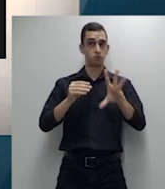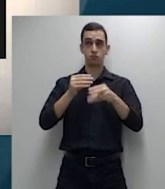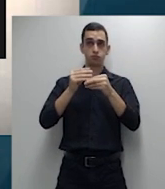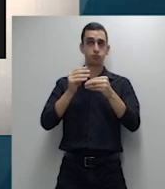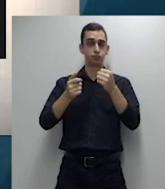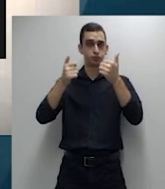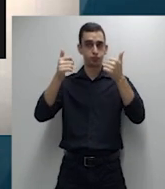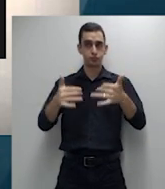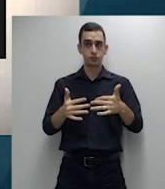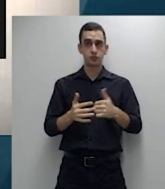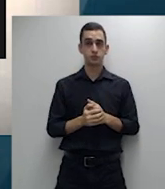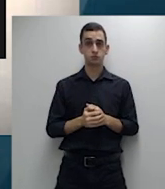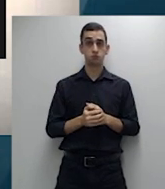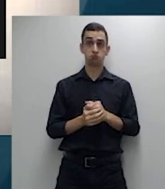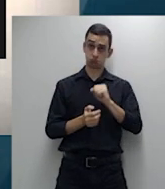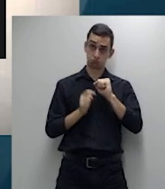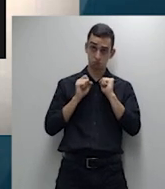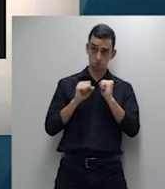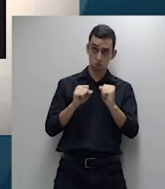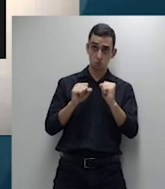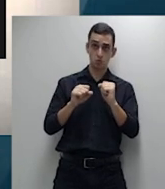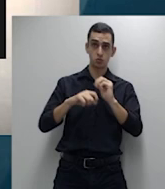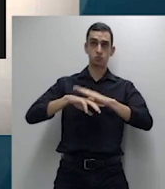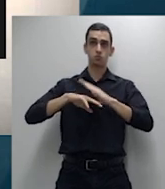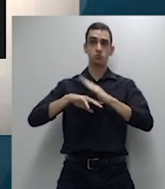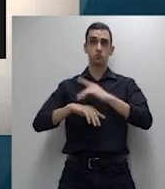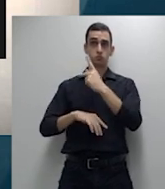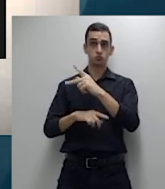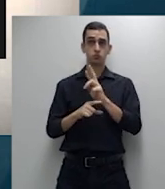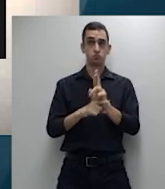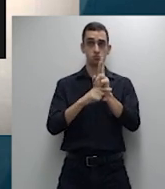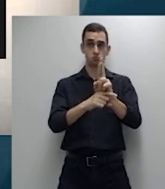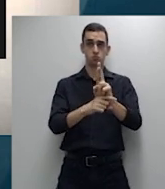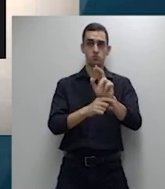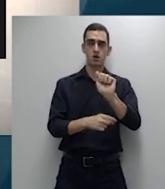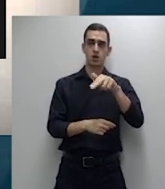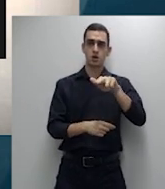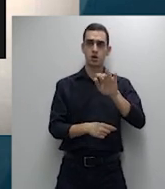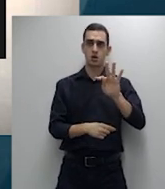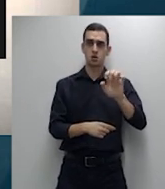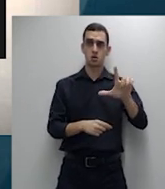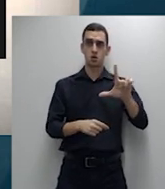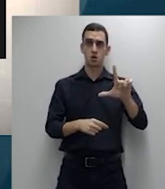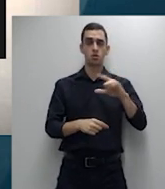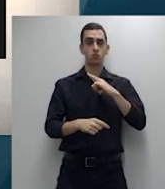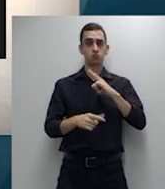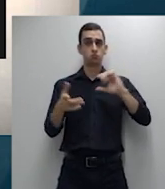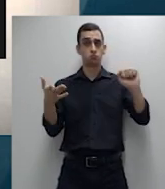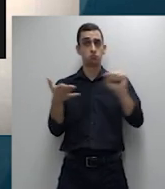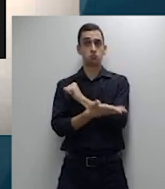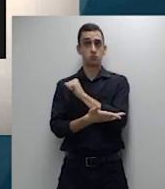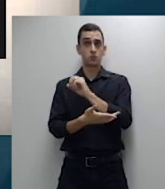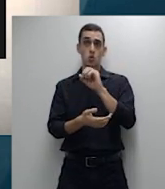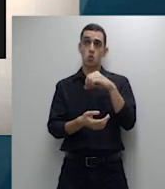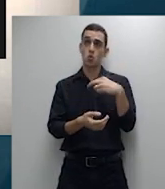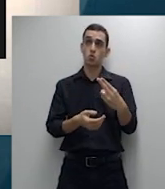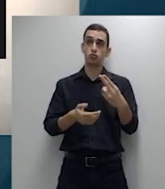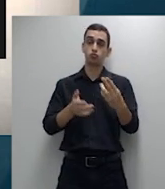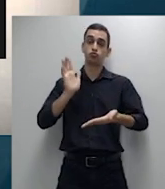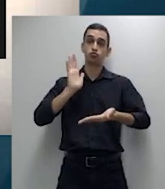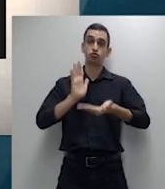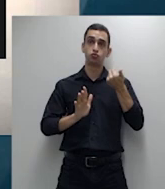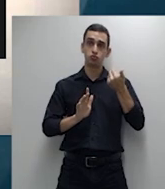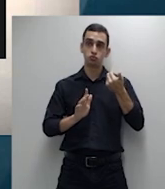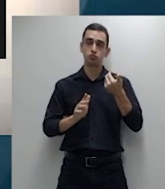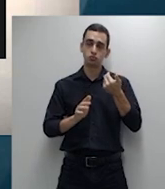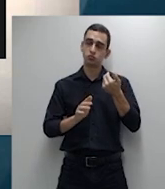pode uma agência reguladora Federal excluir ou isentar o como queiramos